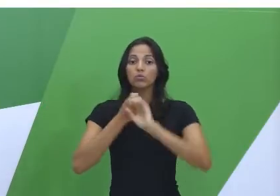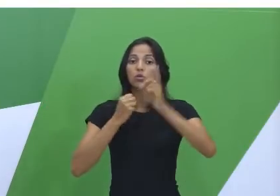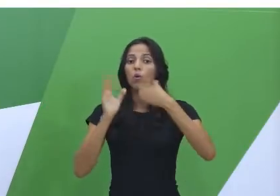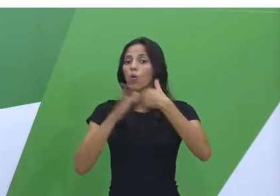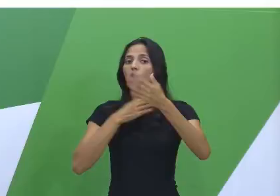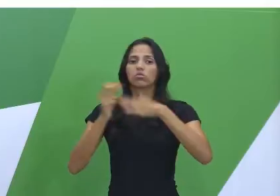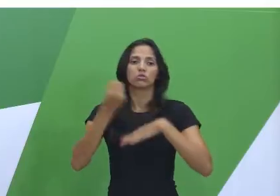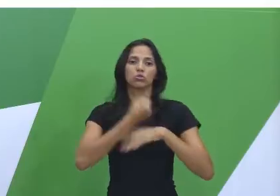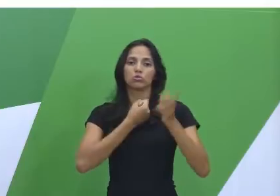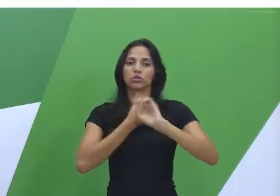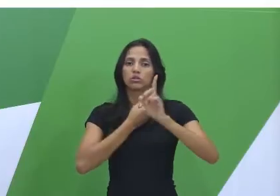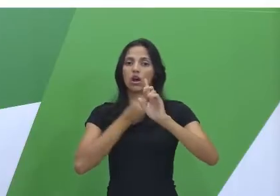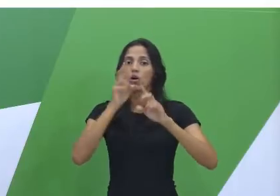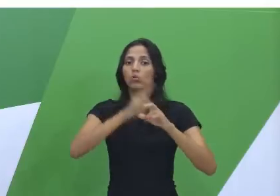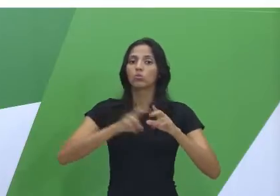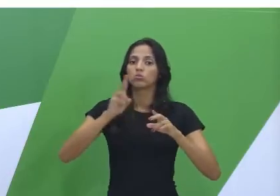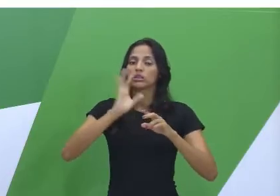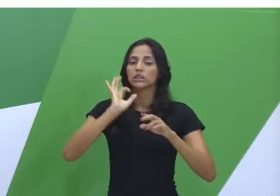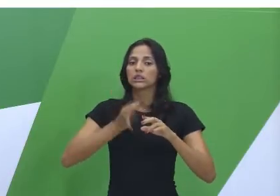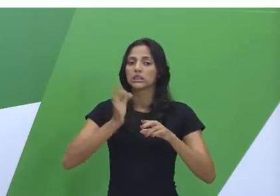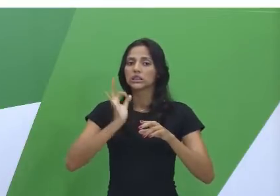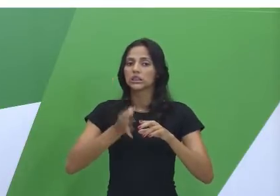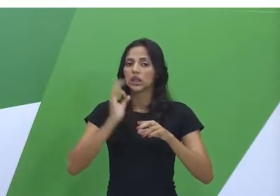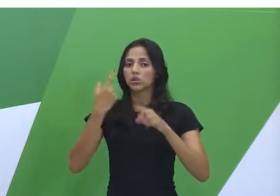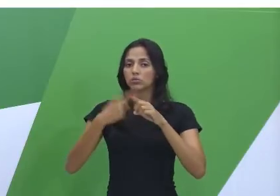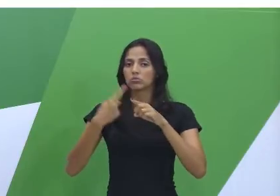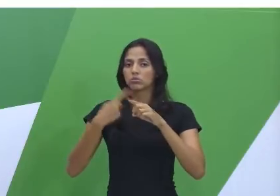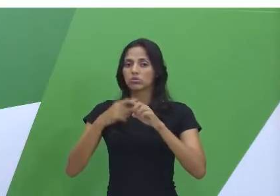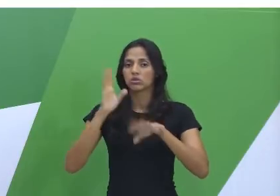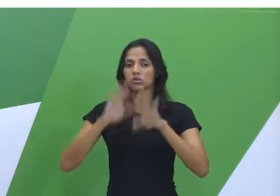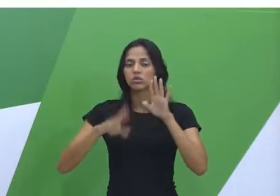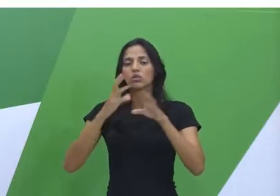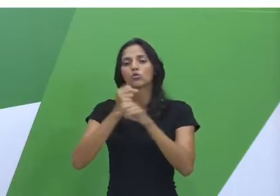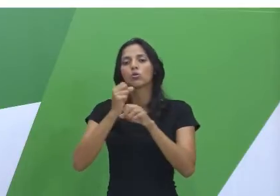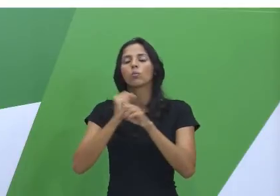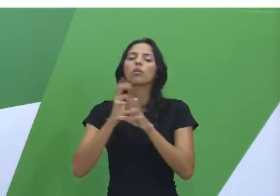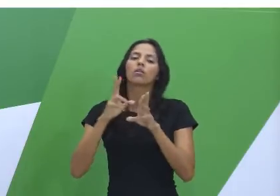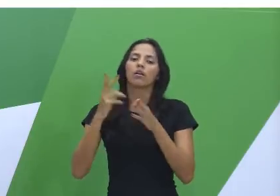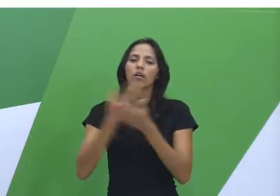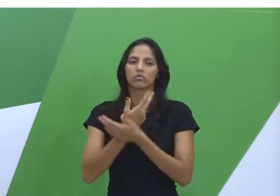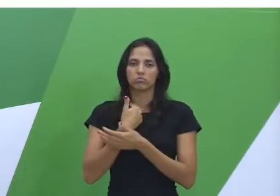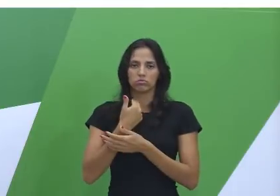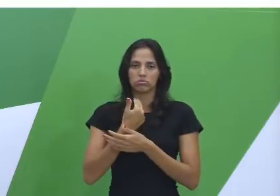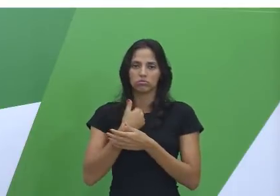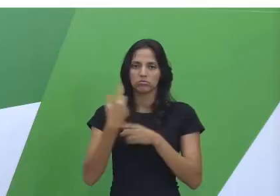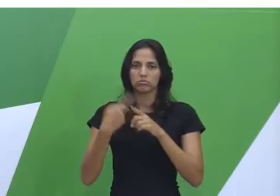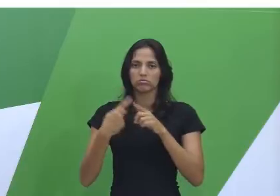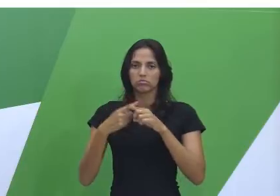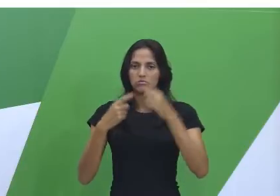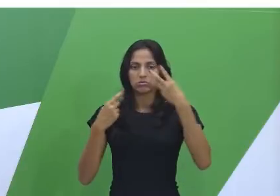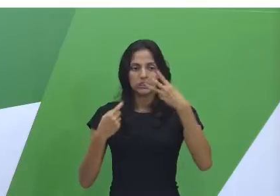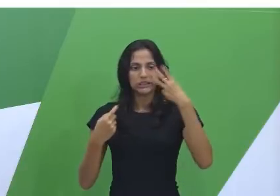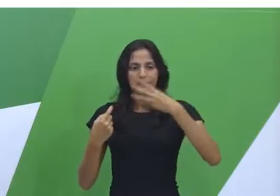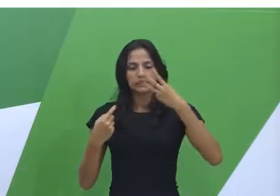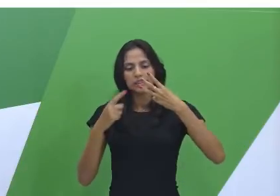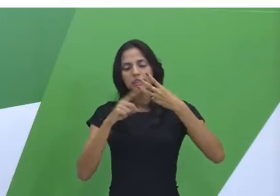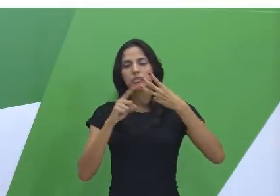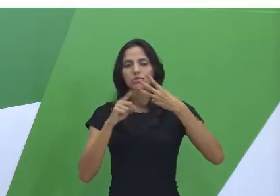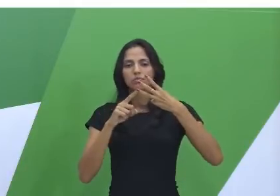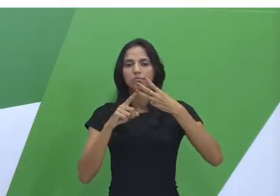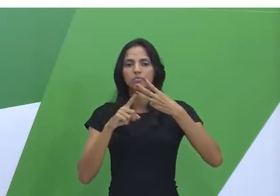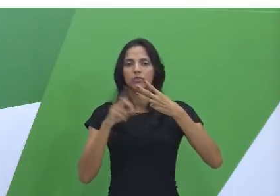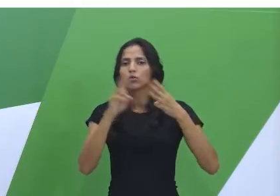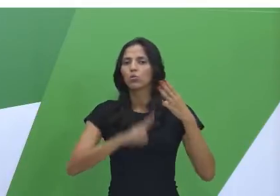podemos utilizar o grau ou o radiano. Nós temos uma terceira medida, porém ela não é utilizada no